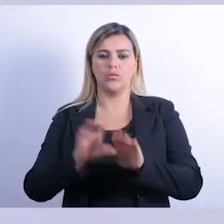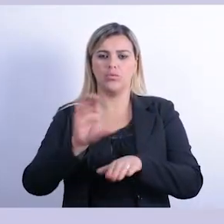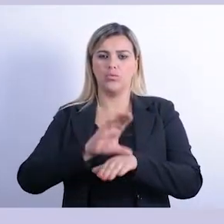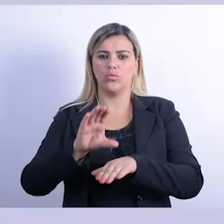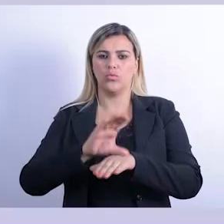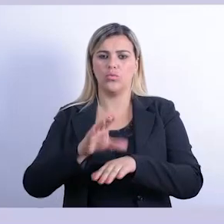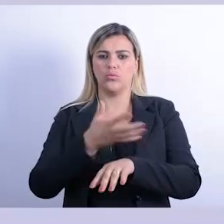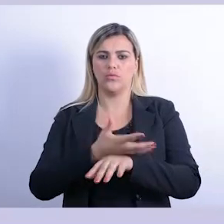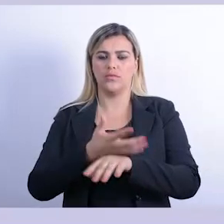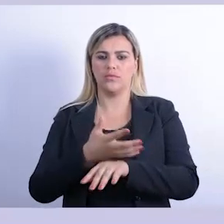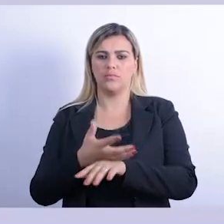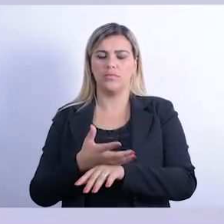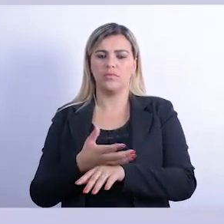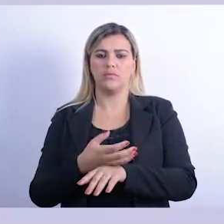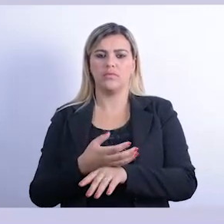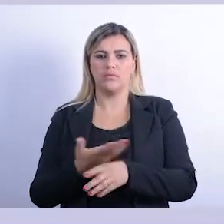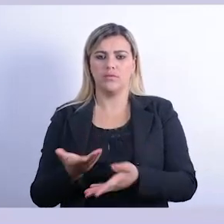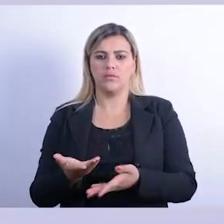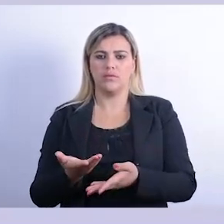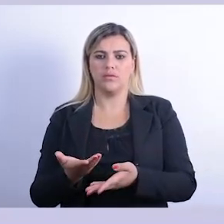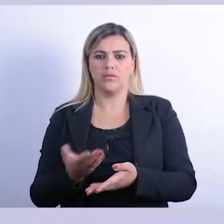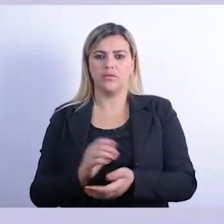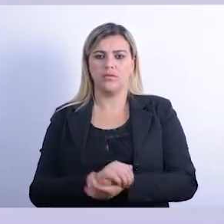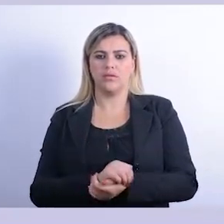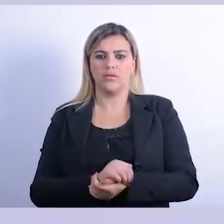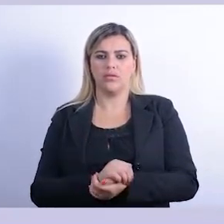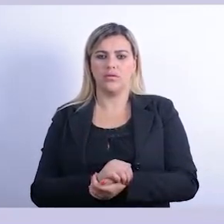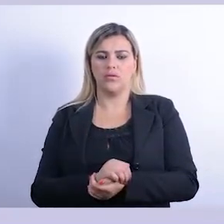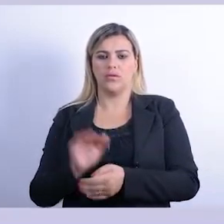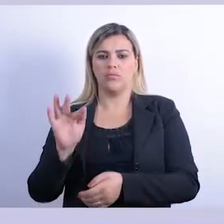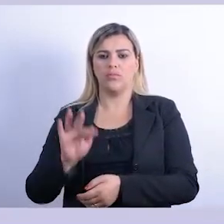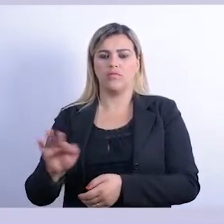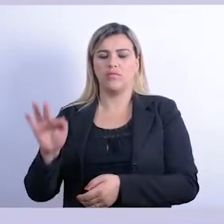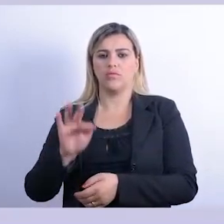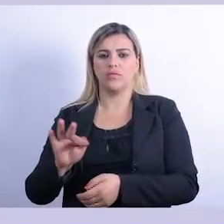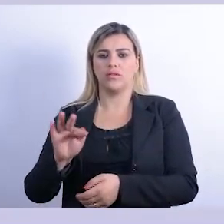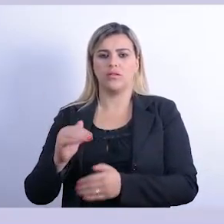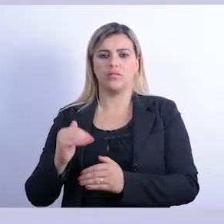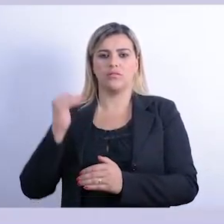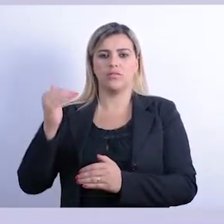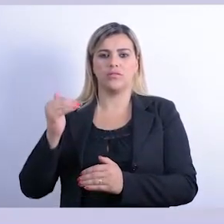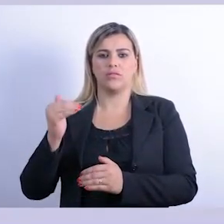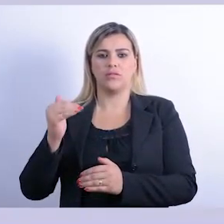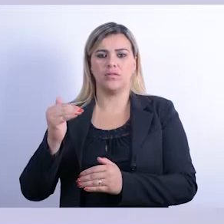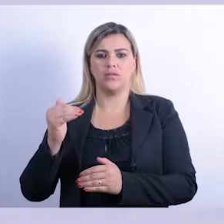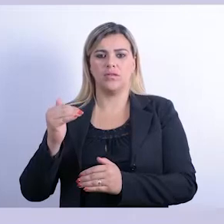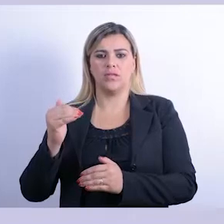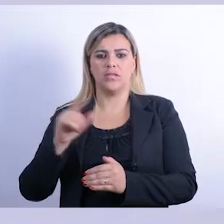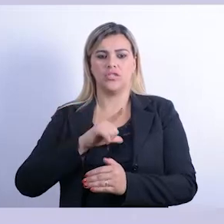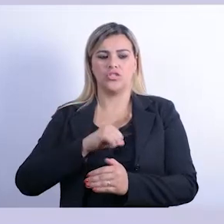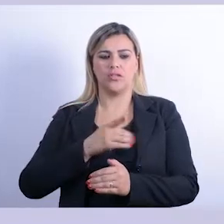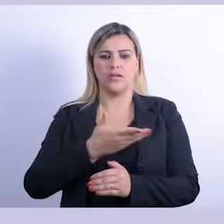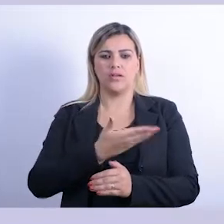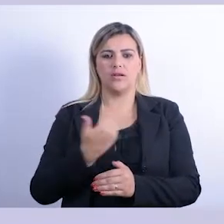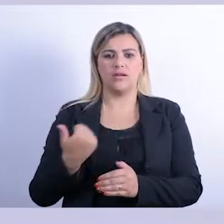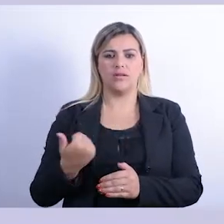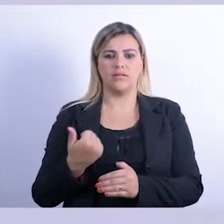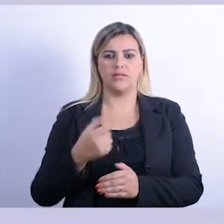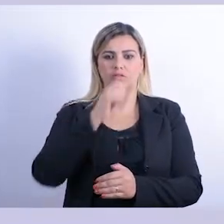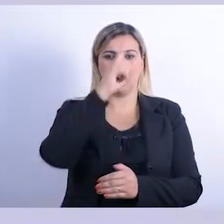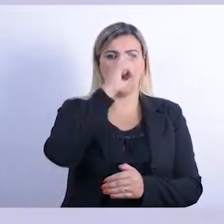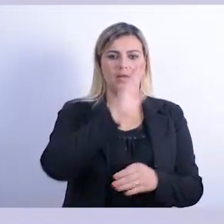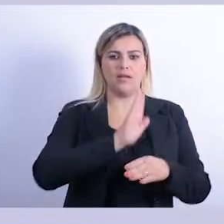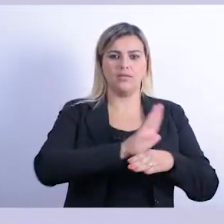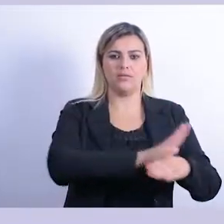ensino superior e sai de uma estrutura assistencial hospitalar. Nós ficamos muito tempo sem uma diretriz mínima, né, um